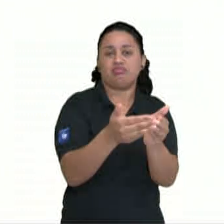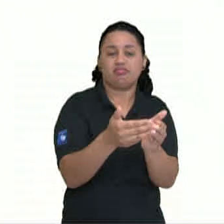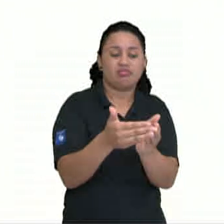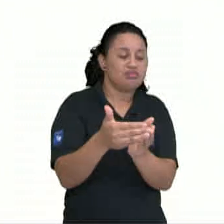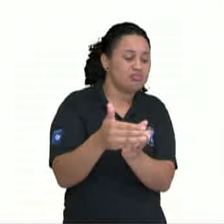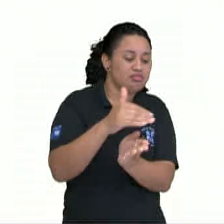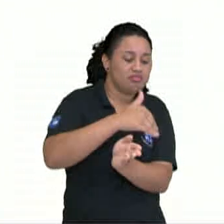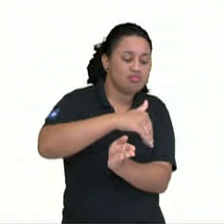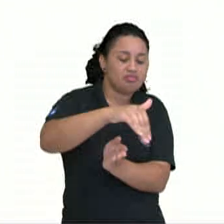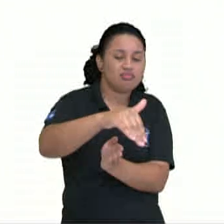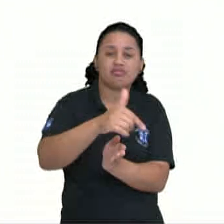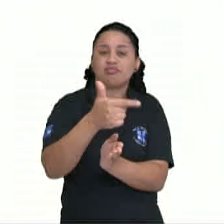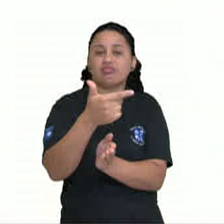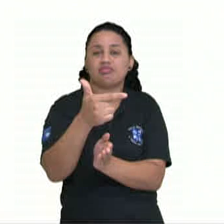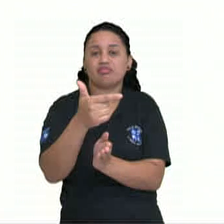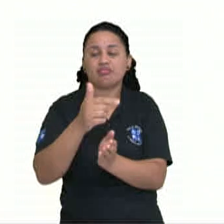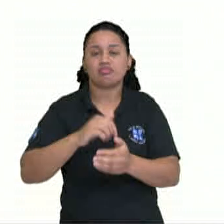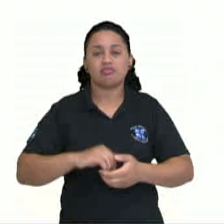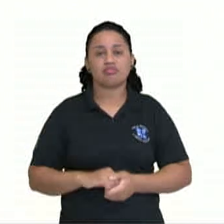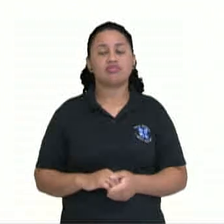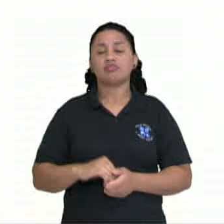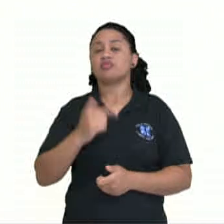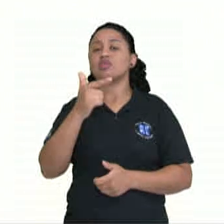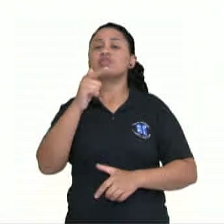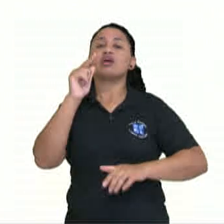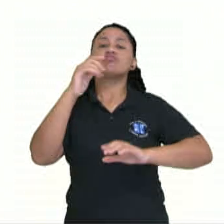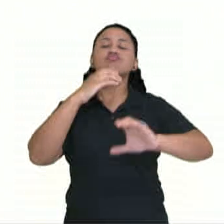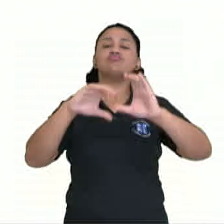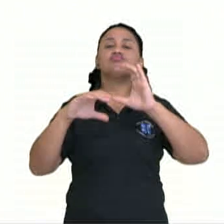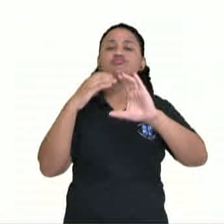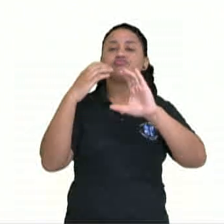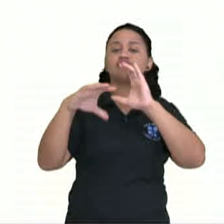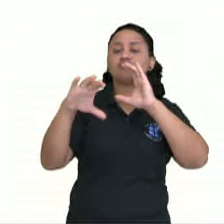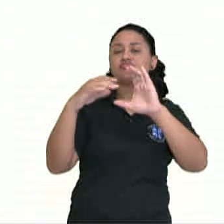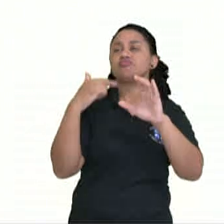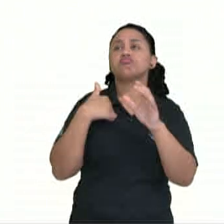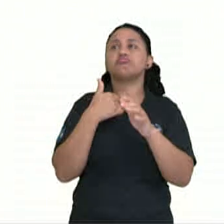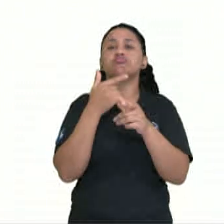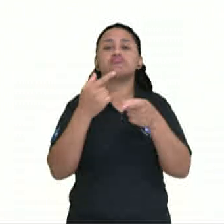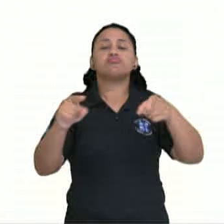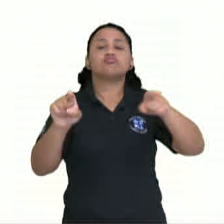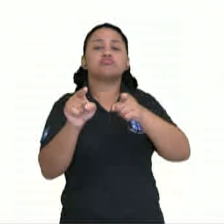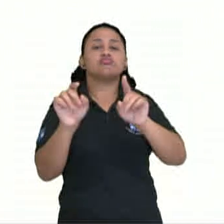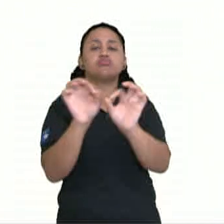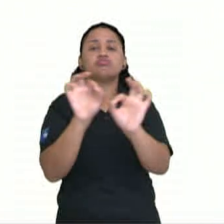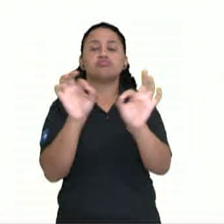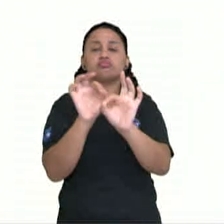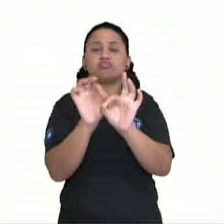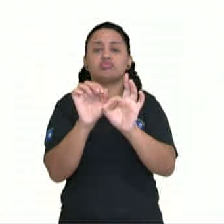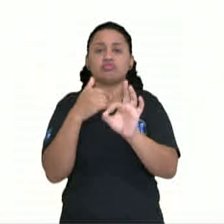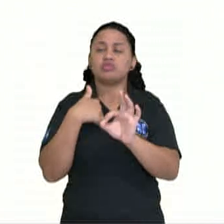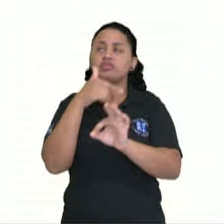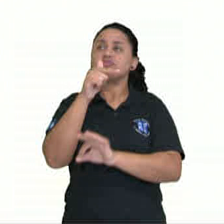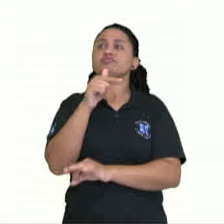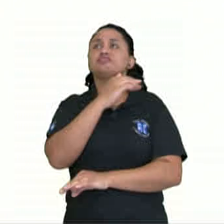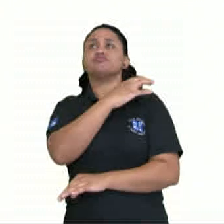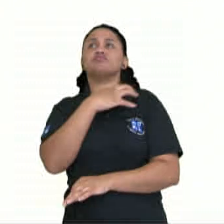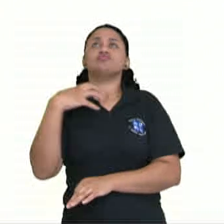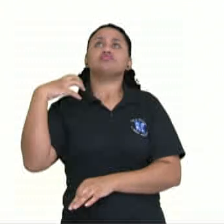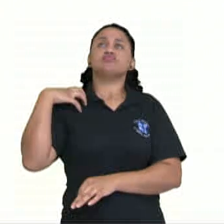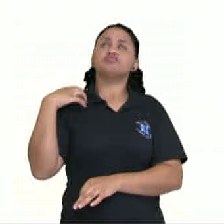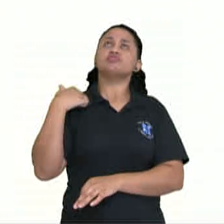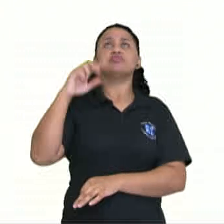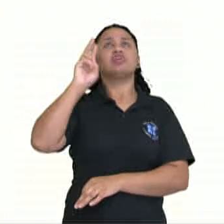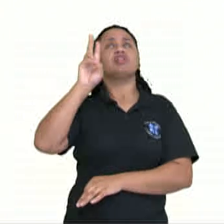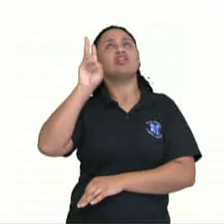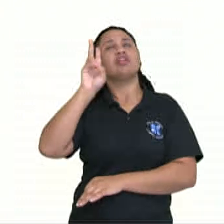iam partir carregados. Não mais cantou na velha ponte uma canção, um marinheiro nostálgico. A areia